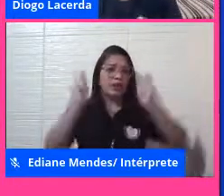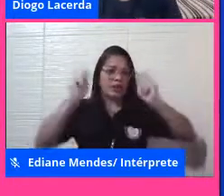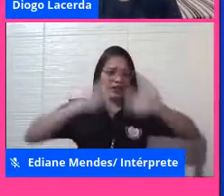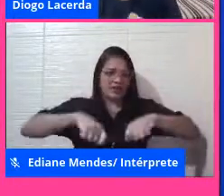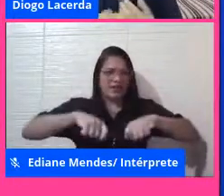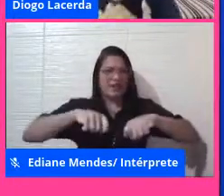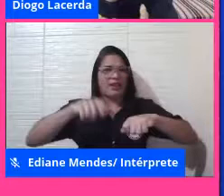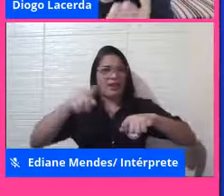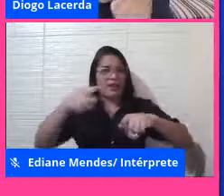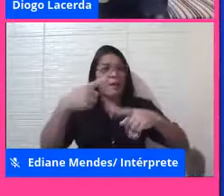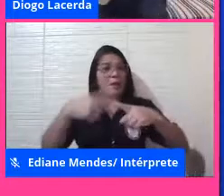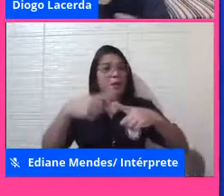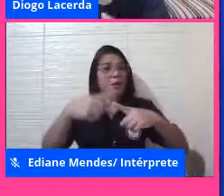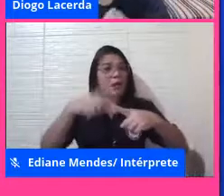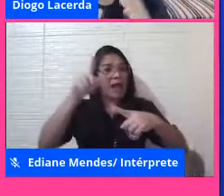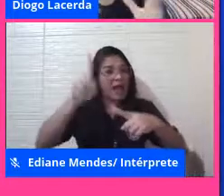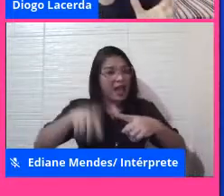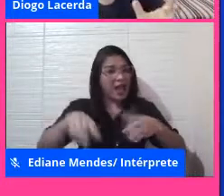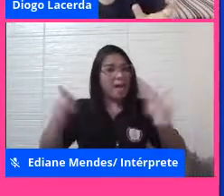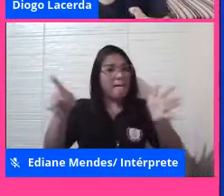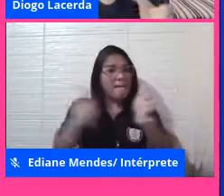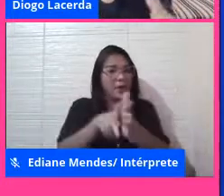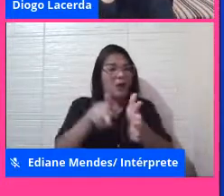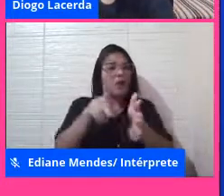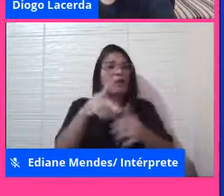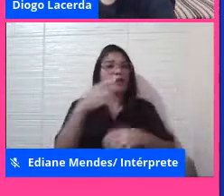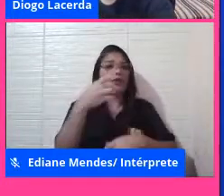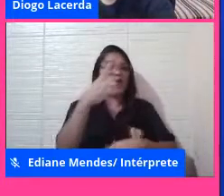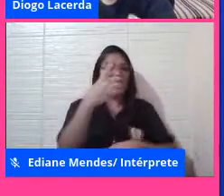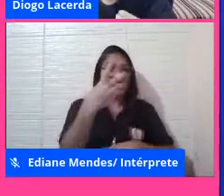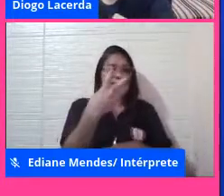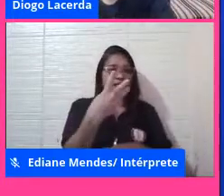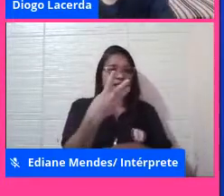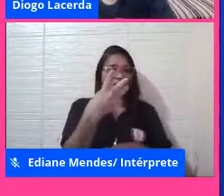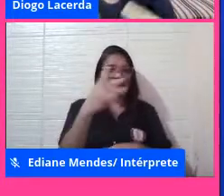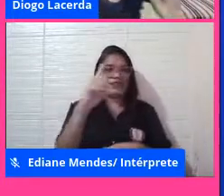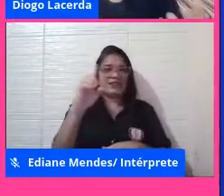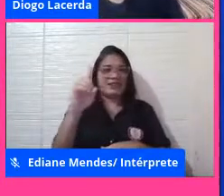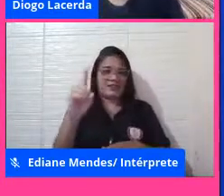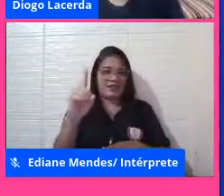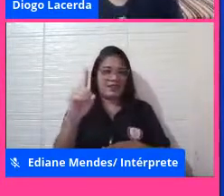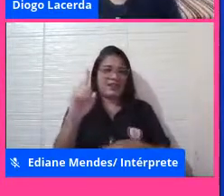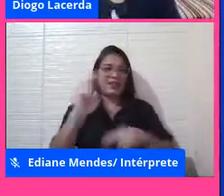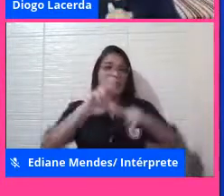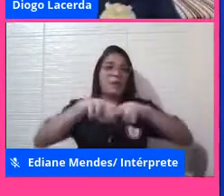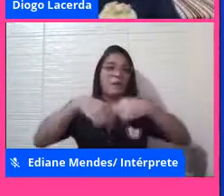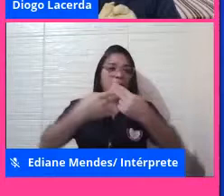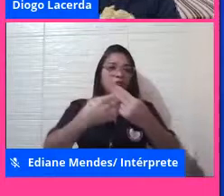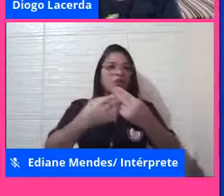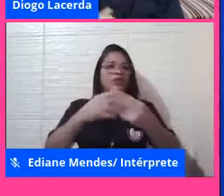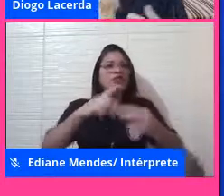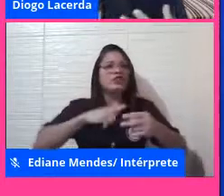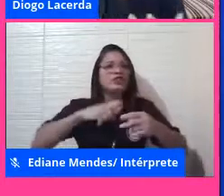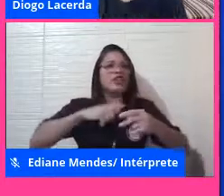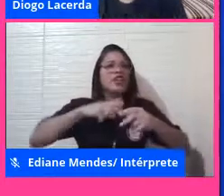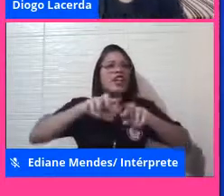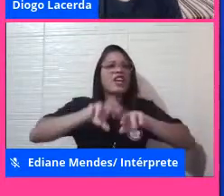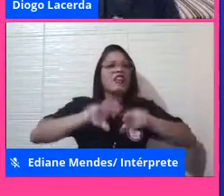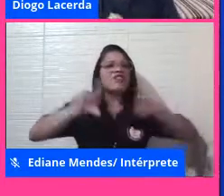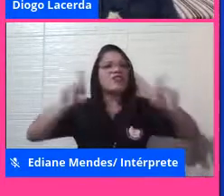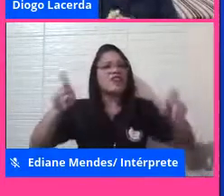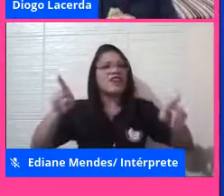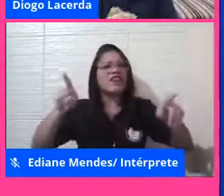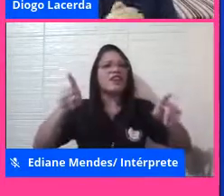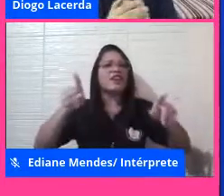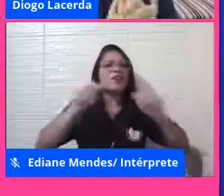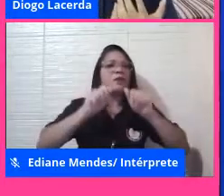consegue colocar essa peça, tu consegue criar esse tipo de protótipo e ver quais são os detalhes dele, o que tu pode modificar.